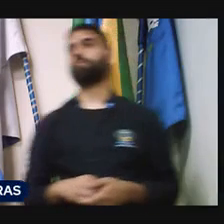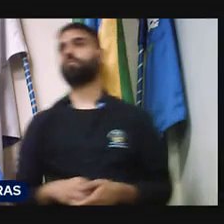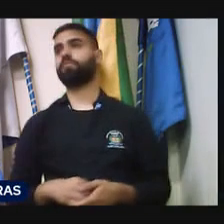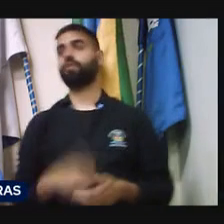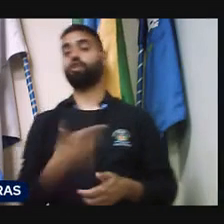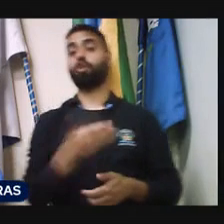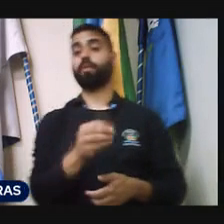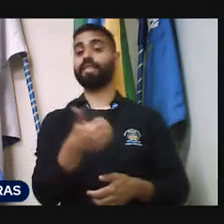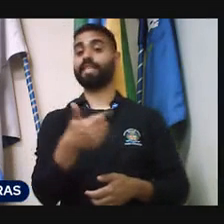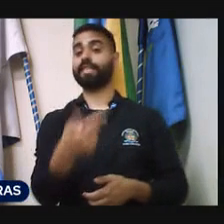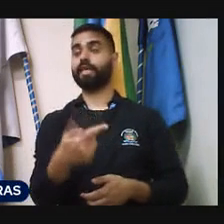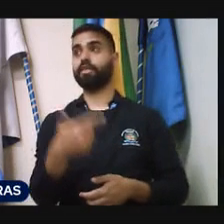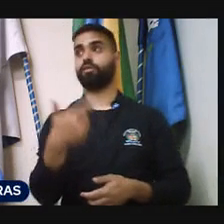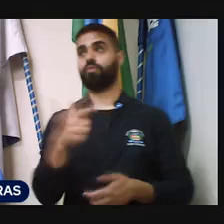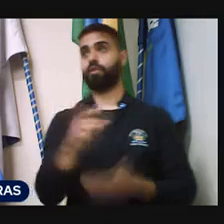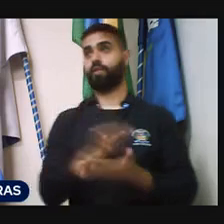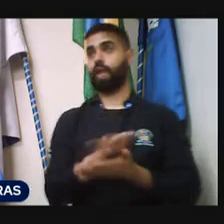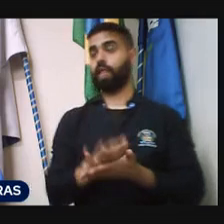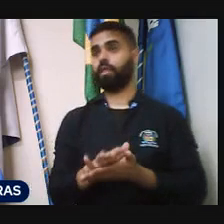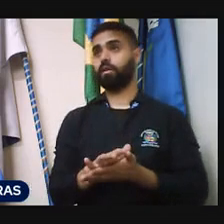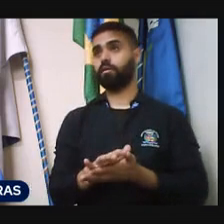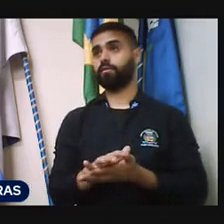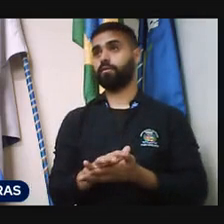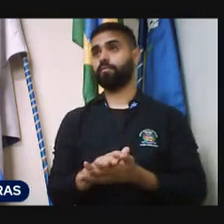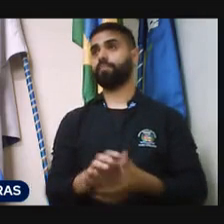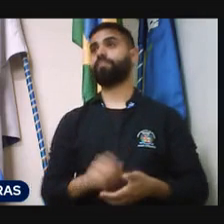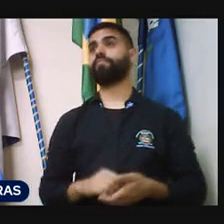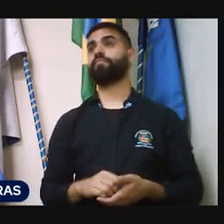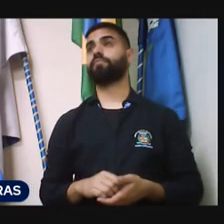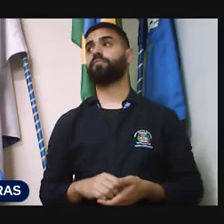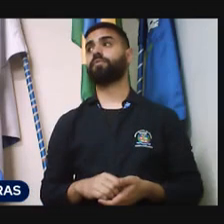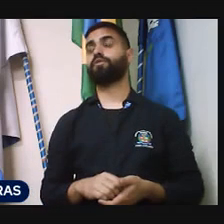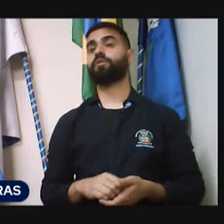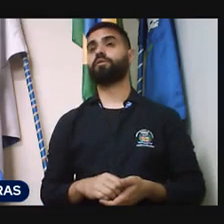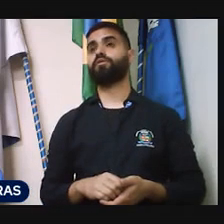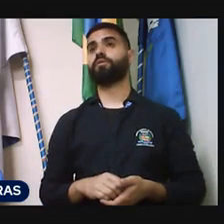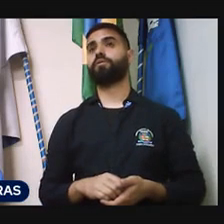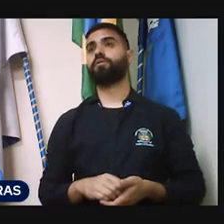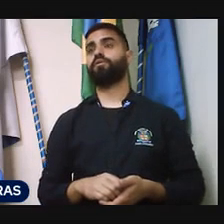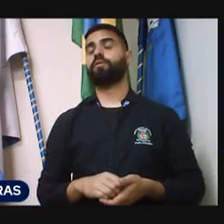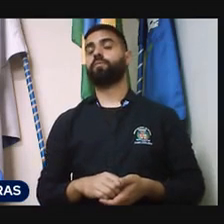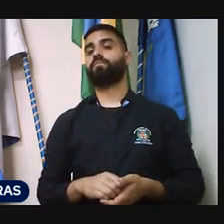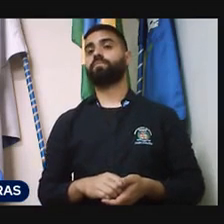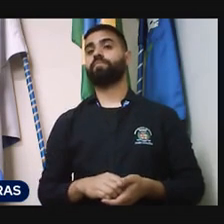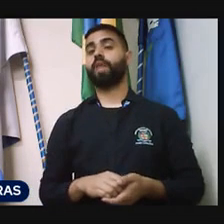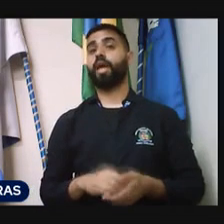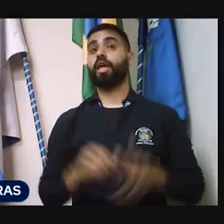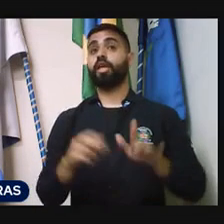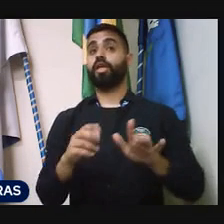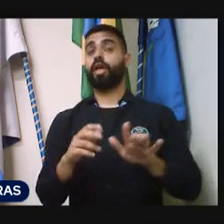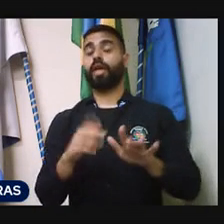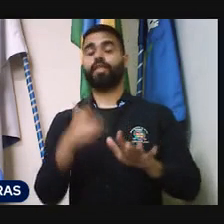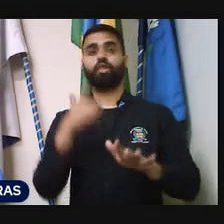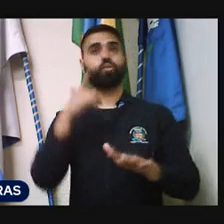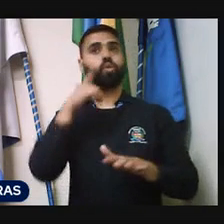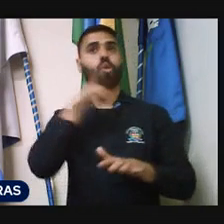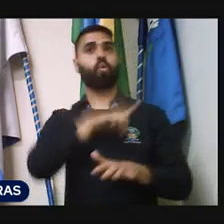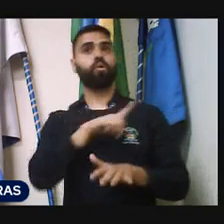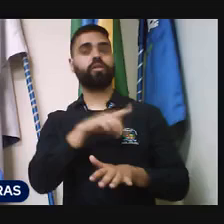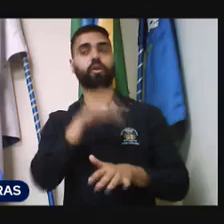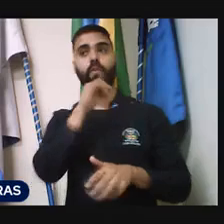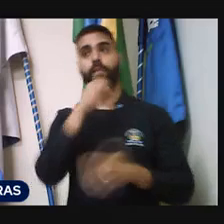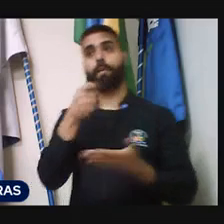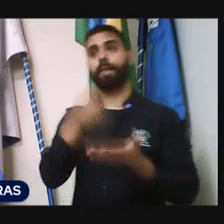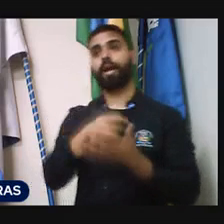nenhuma conta dela porque nos permitiu acertar algumas questões financeiras com respeito a